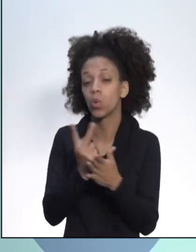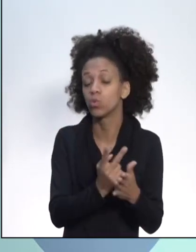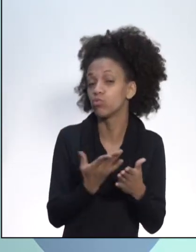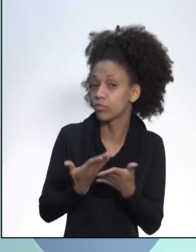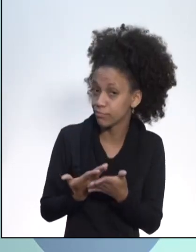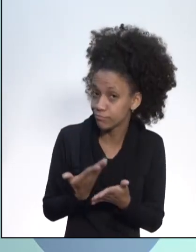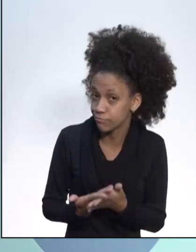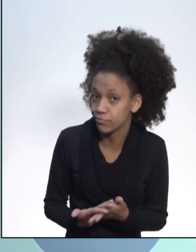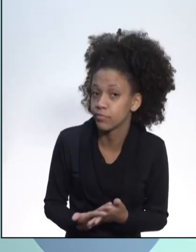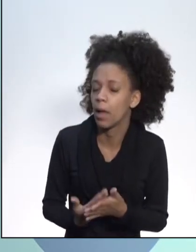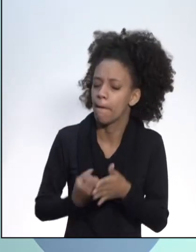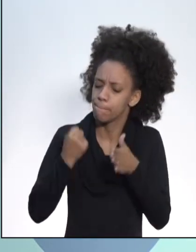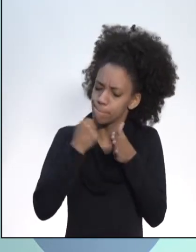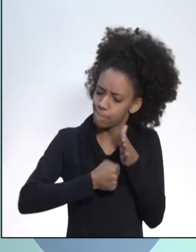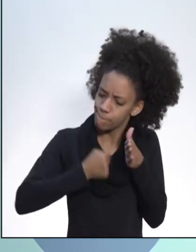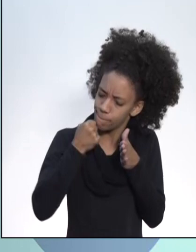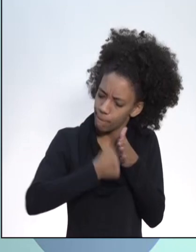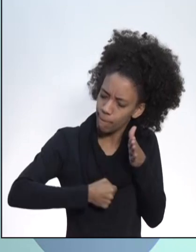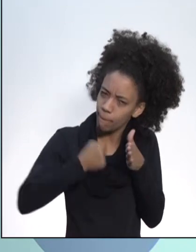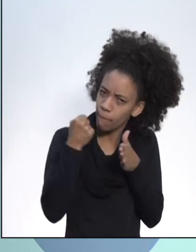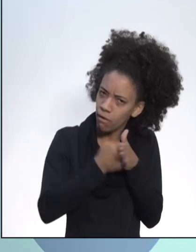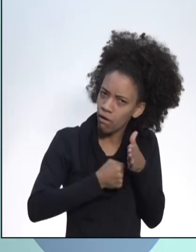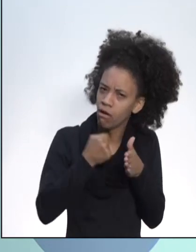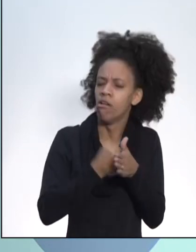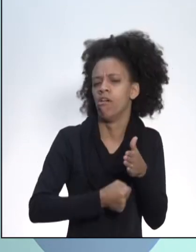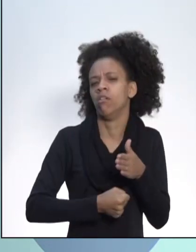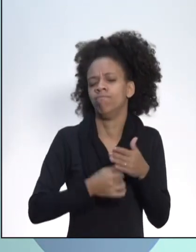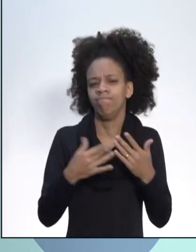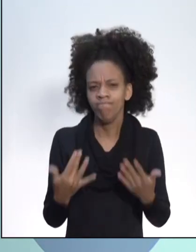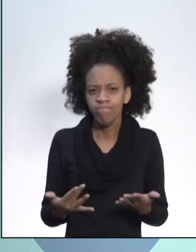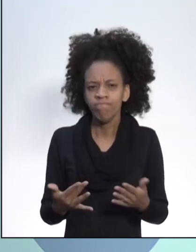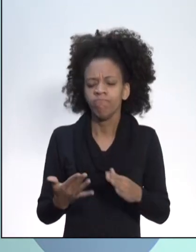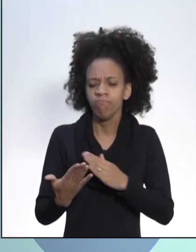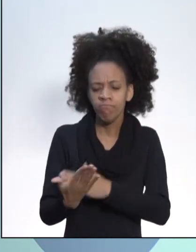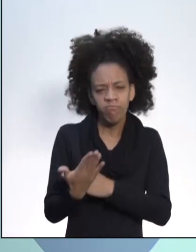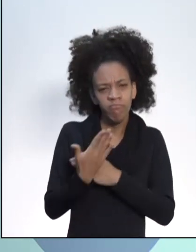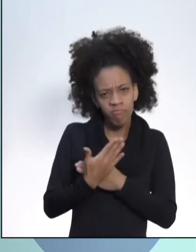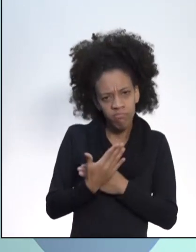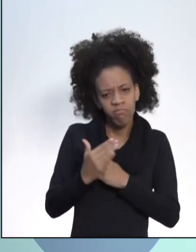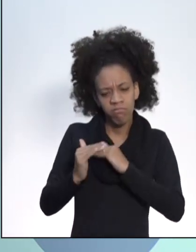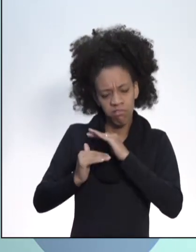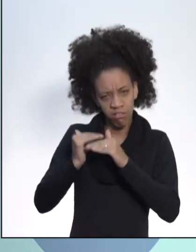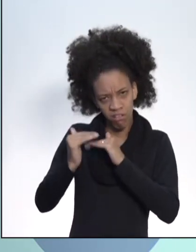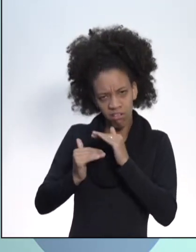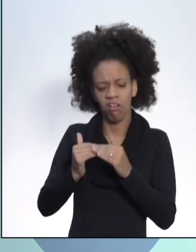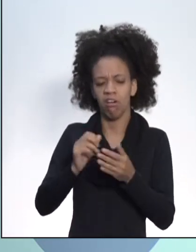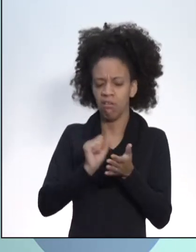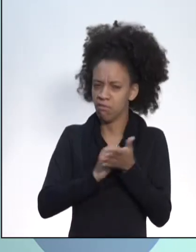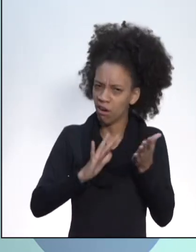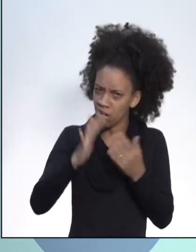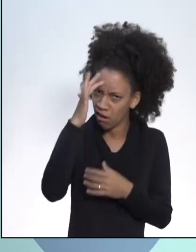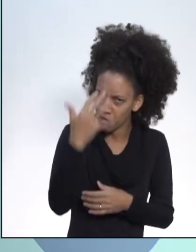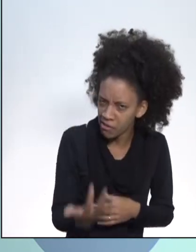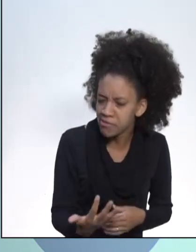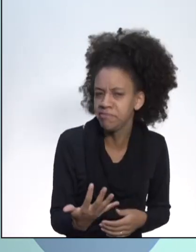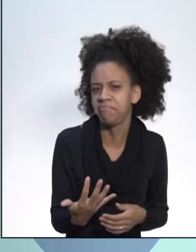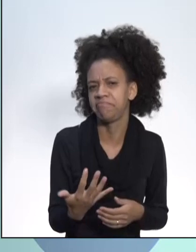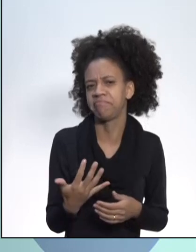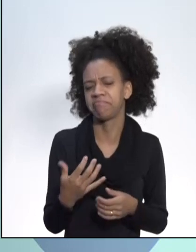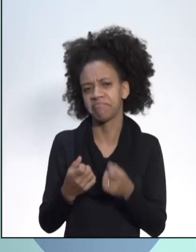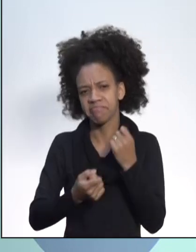estudos. Persistência é uma das competências que mais ajuda a gente para desenvolver algumas tarefas, para desenvolver